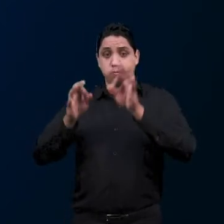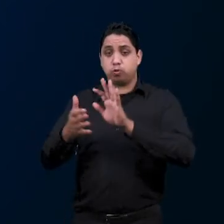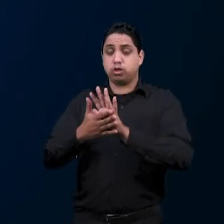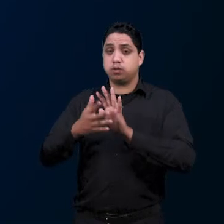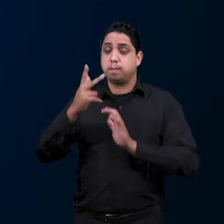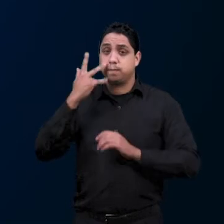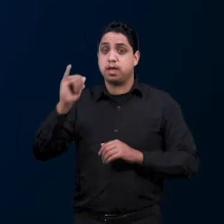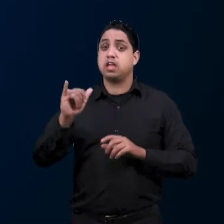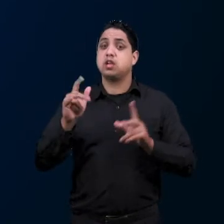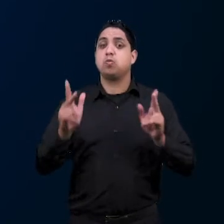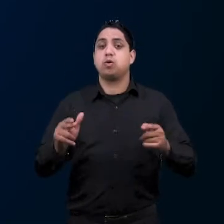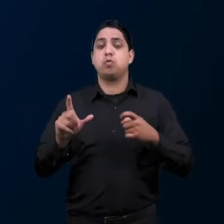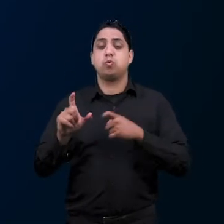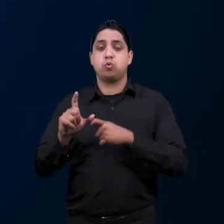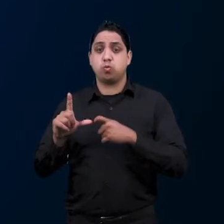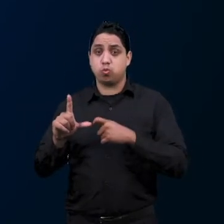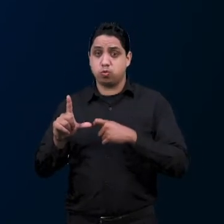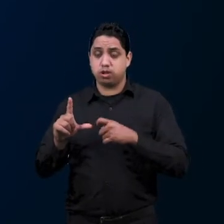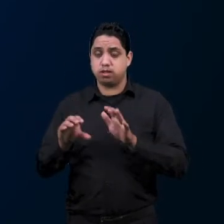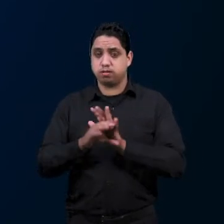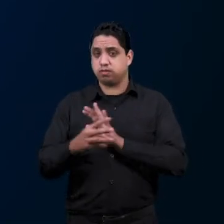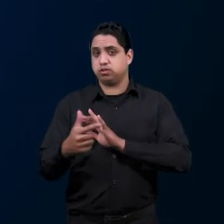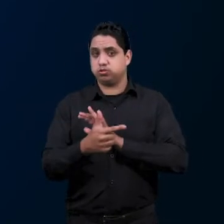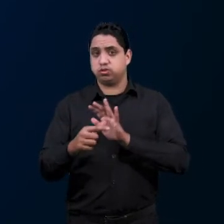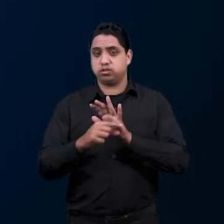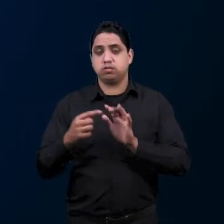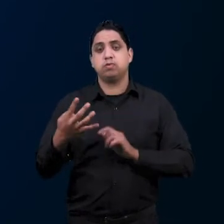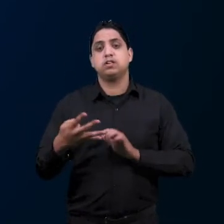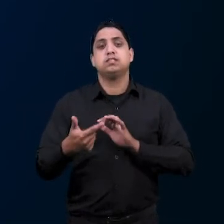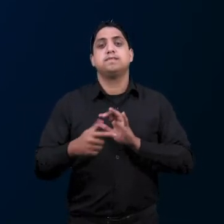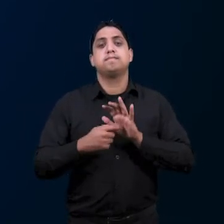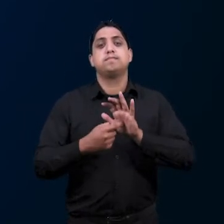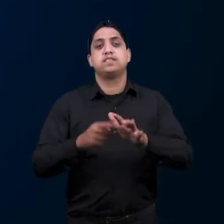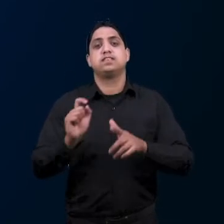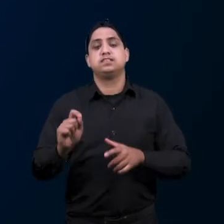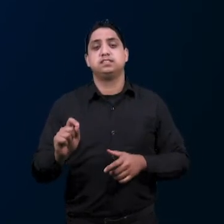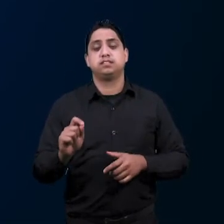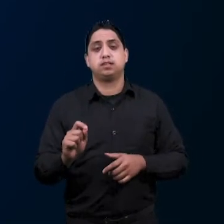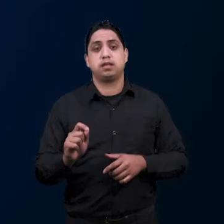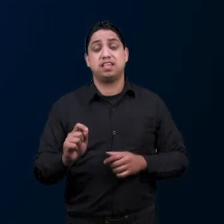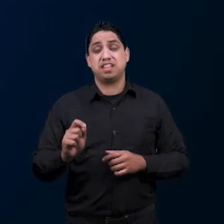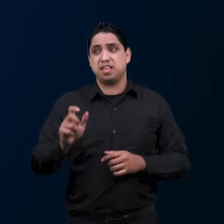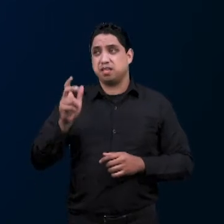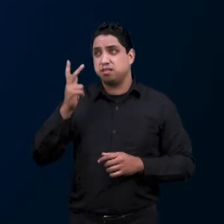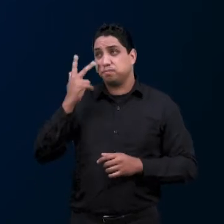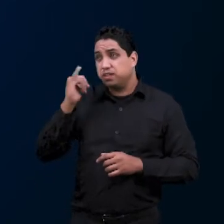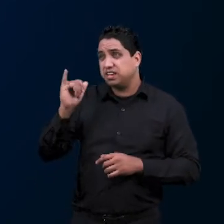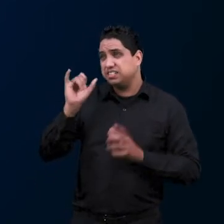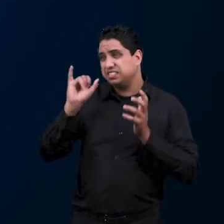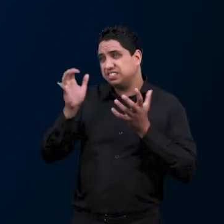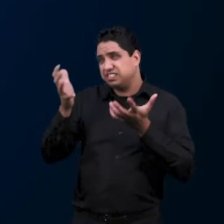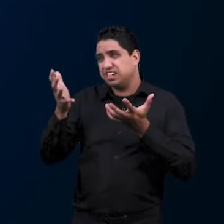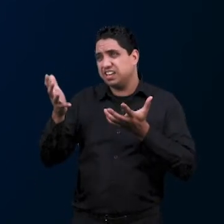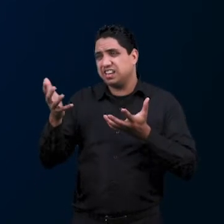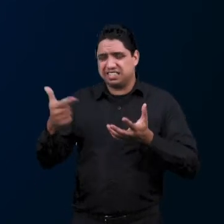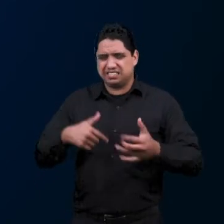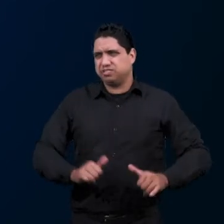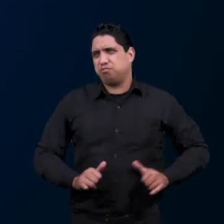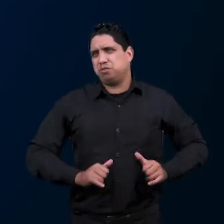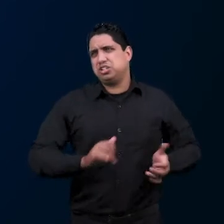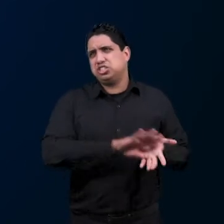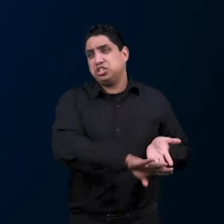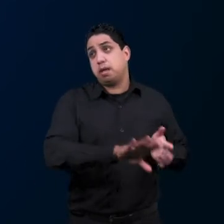Evangelho de Lucas, capítulo 22, versículo 42, que diz: Pai, se queres, passa de